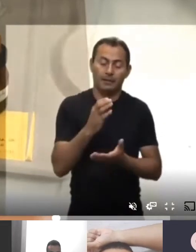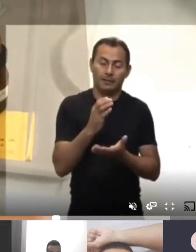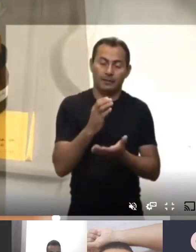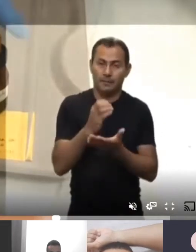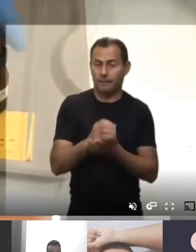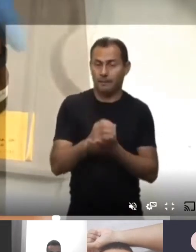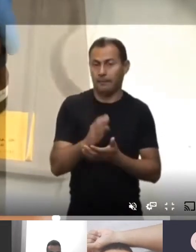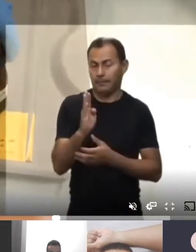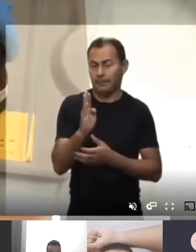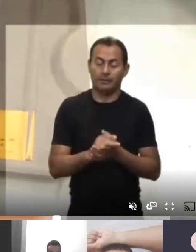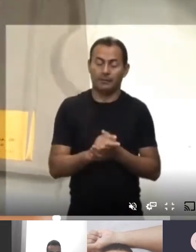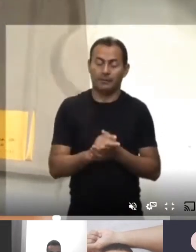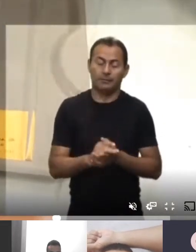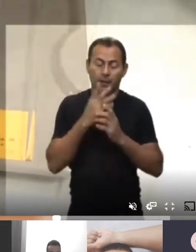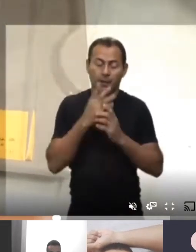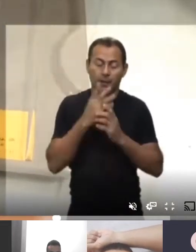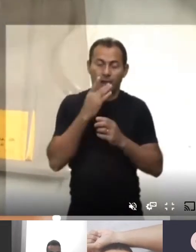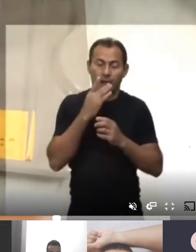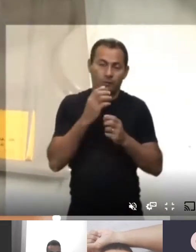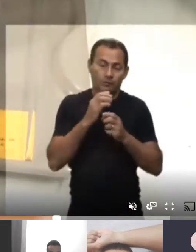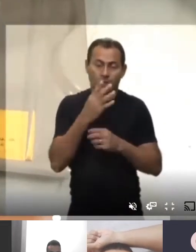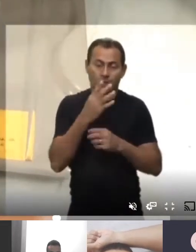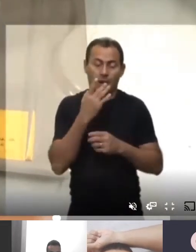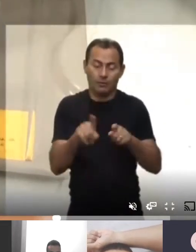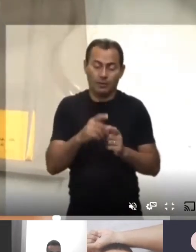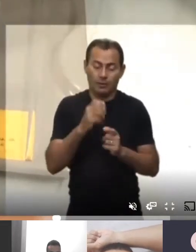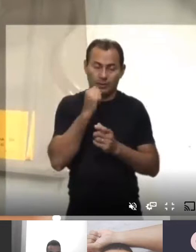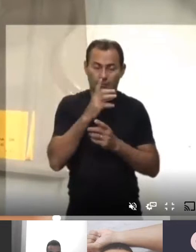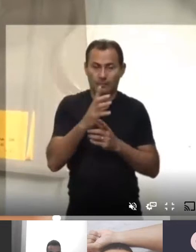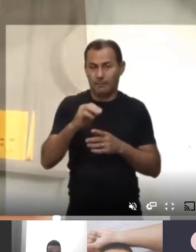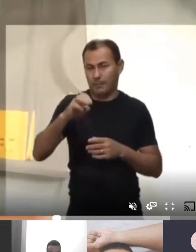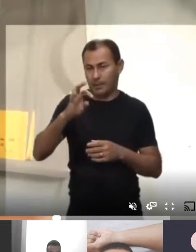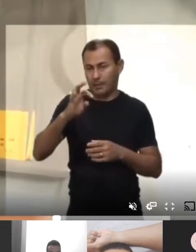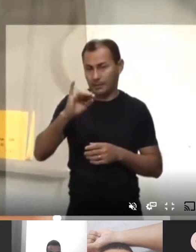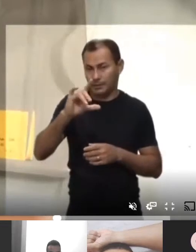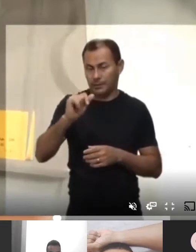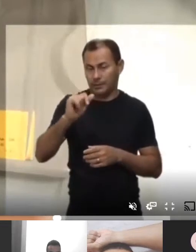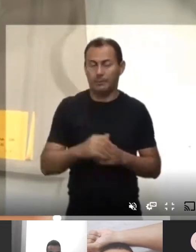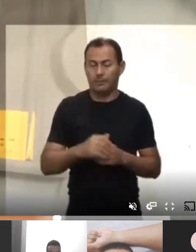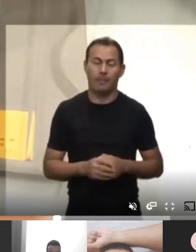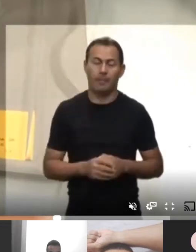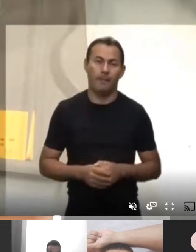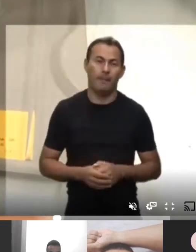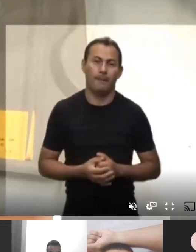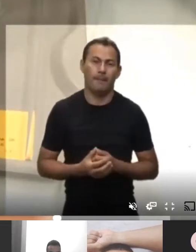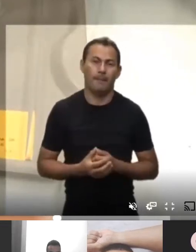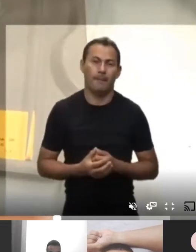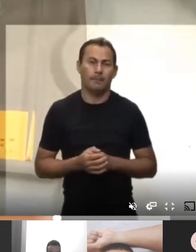E depois 2 gotas de laranjado de metila.